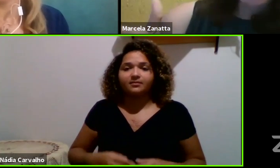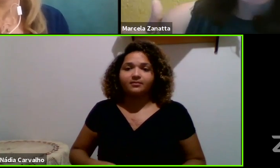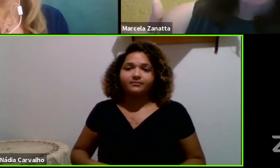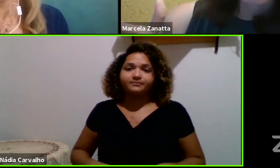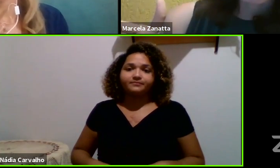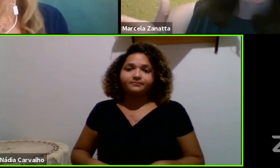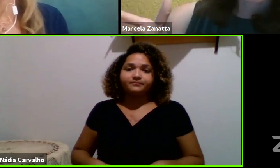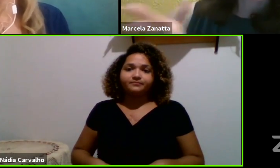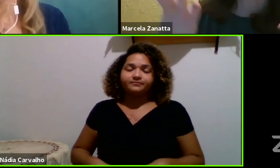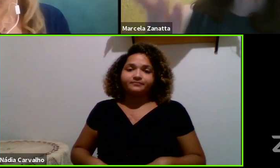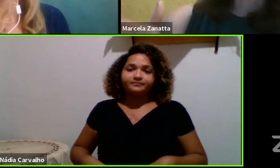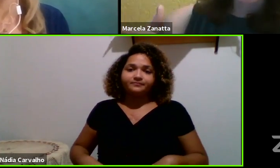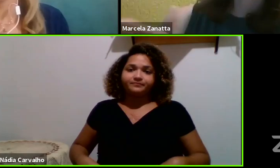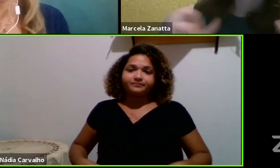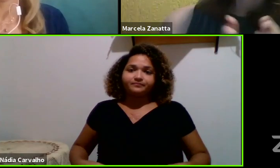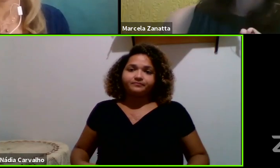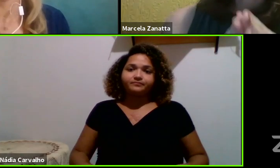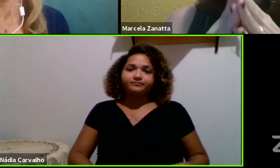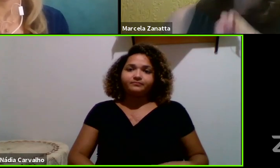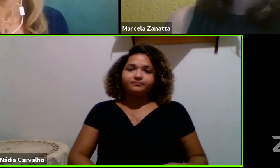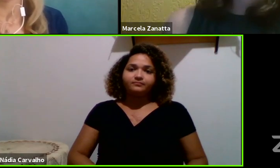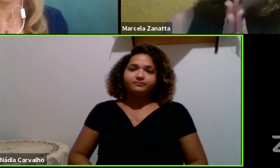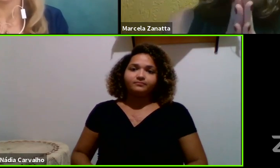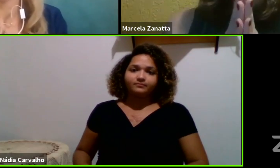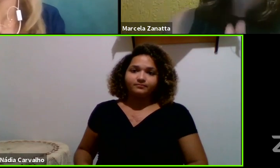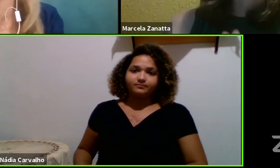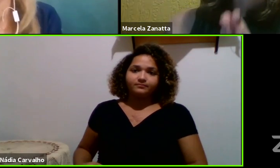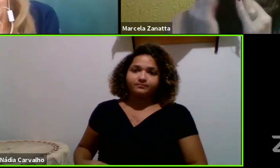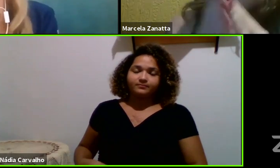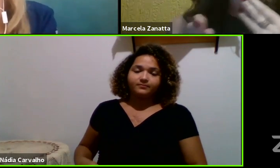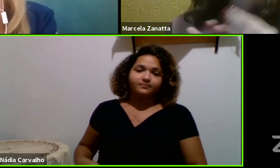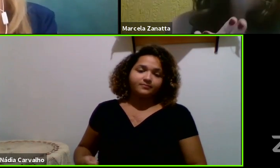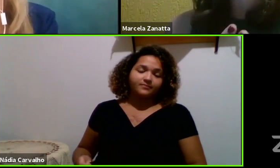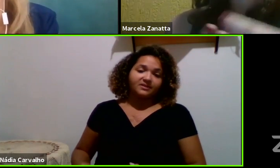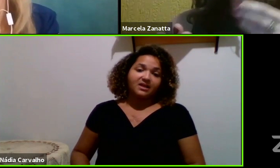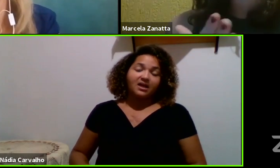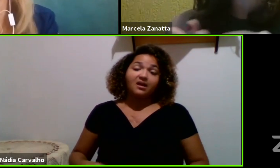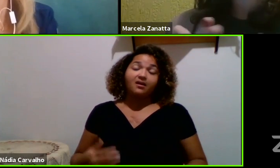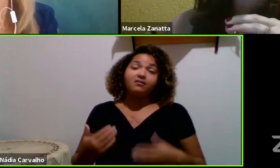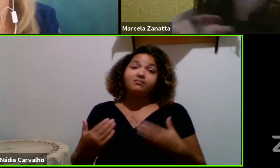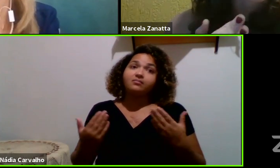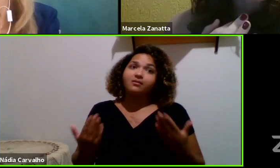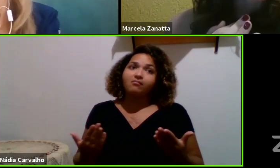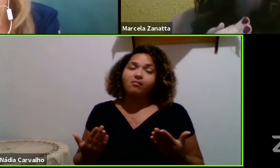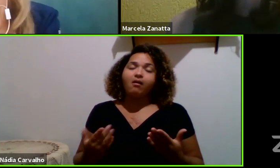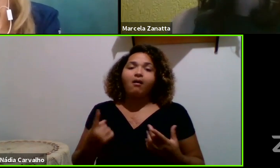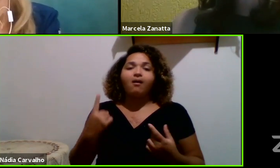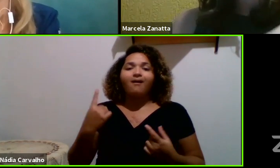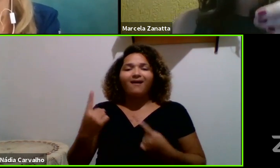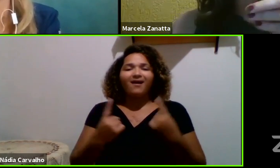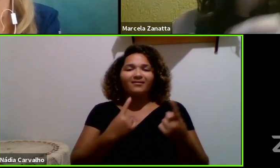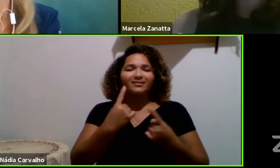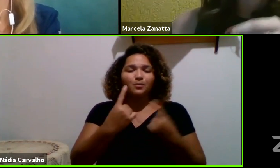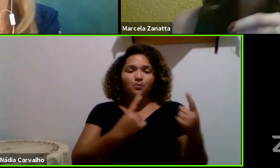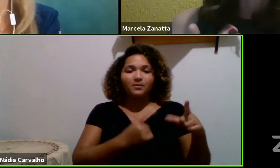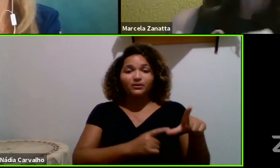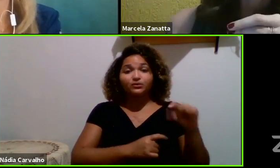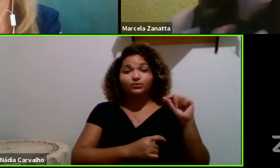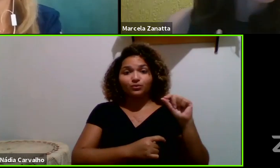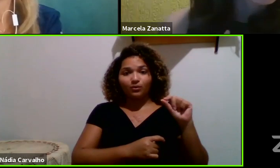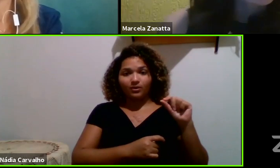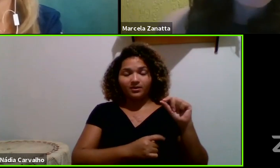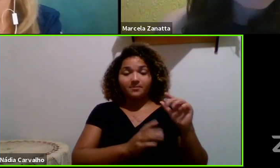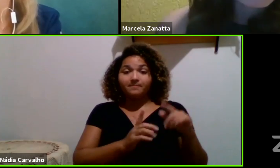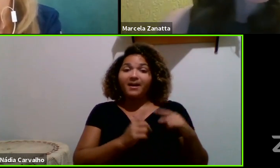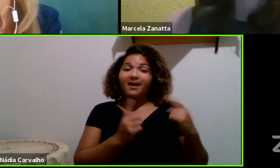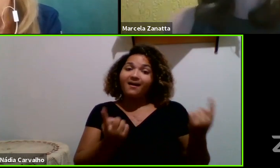isso, gente? Que loucura é essa? Existe um recurso para ser utilizado com critério, com indicação. O grande segredo do bom